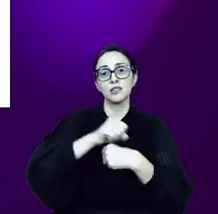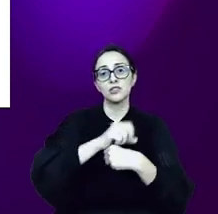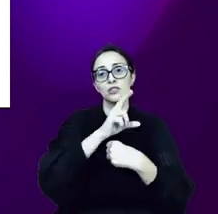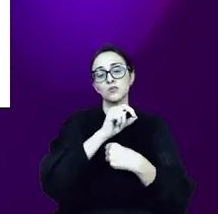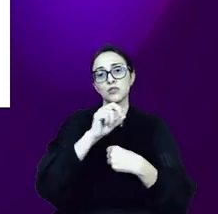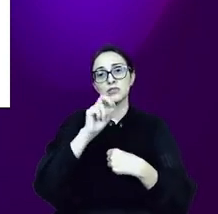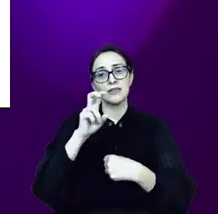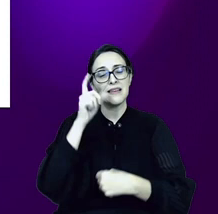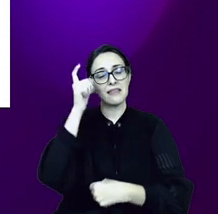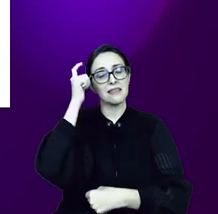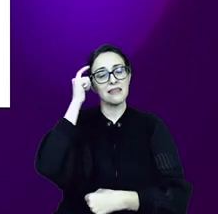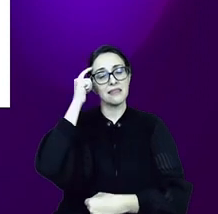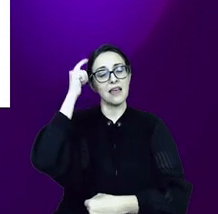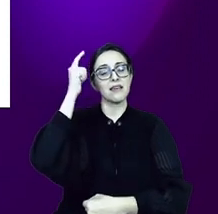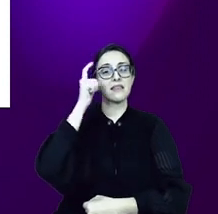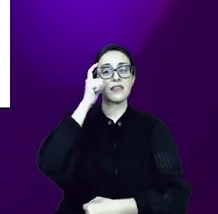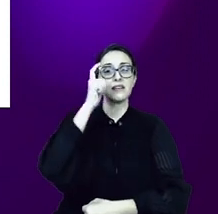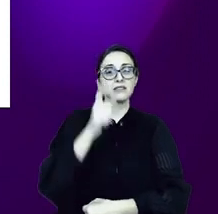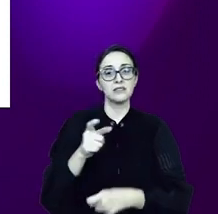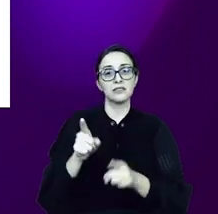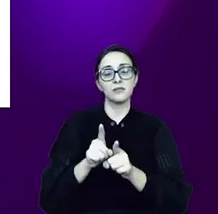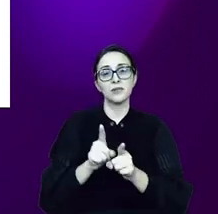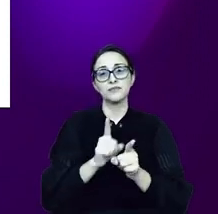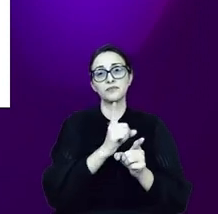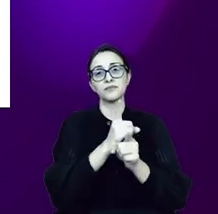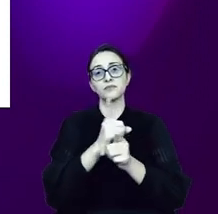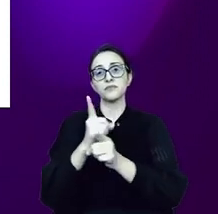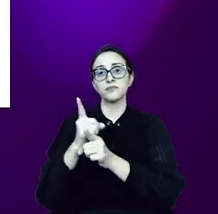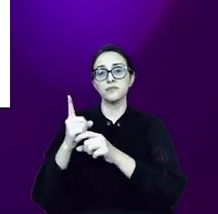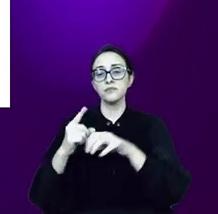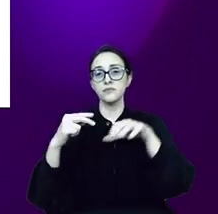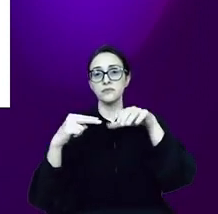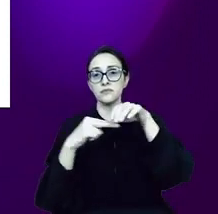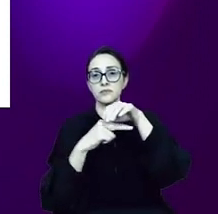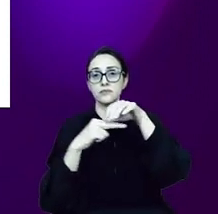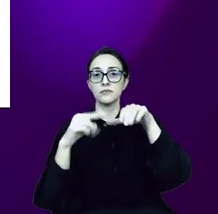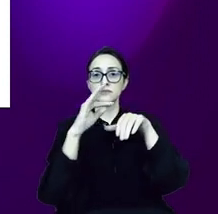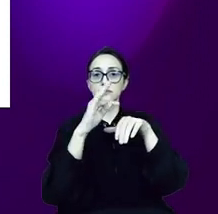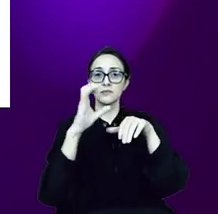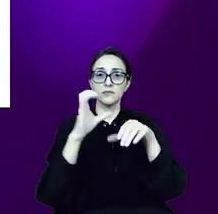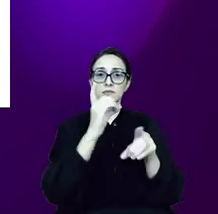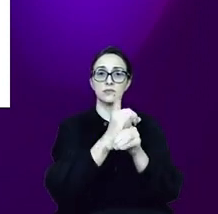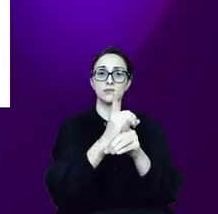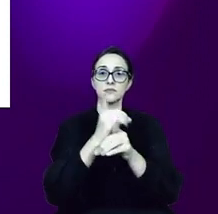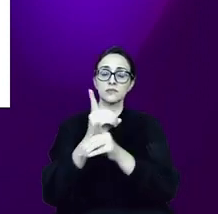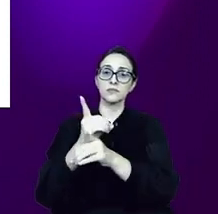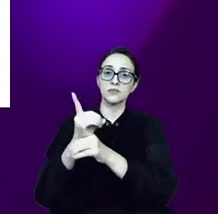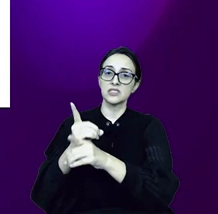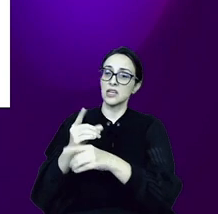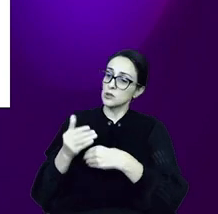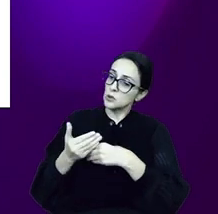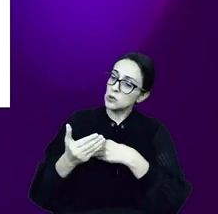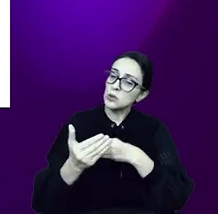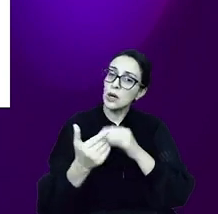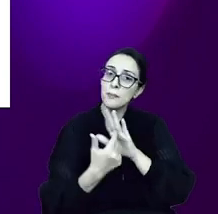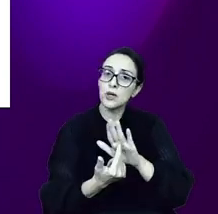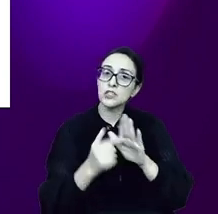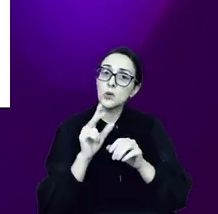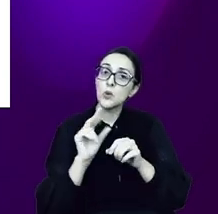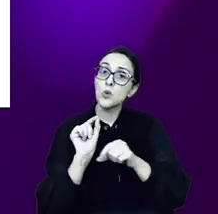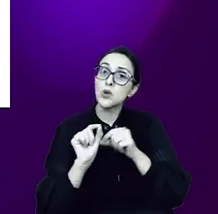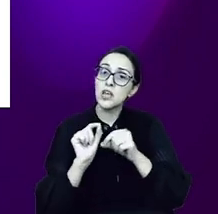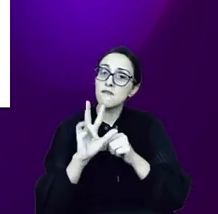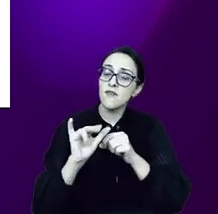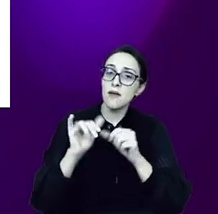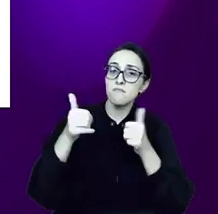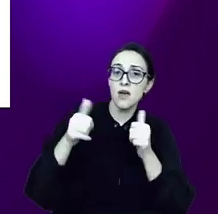ideia interessante, baseada em achados tomográficos, então com uma correlação de desfecho importante. O grupo de